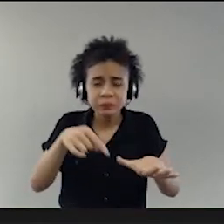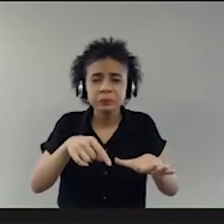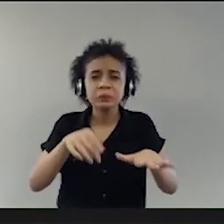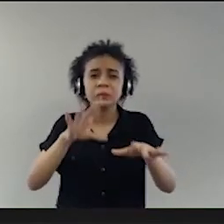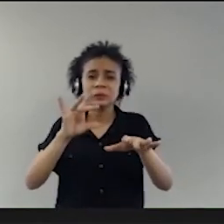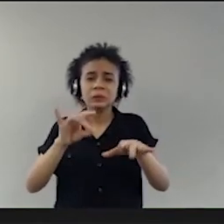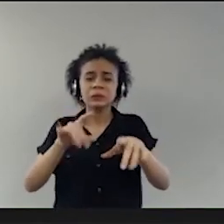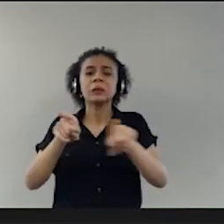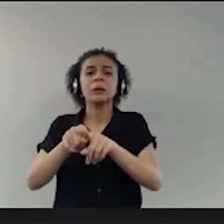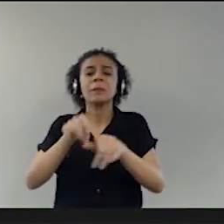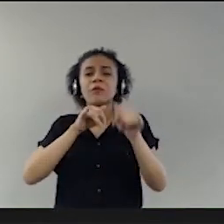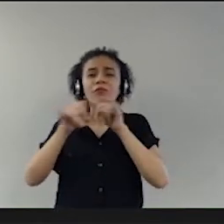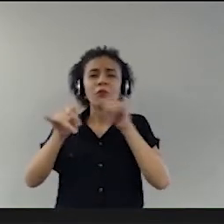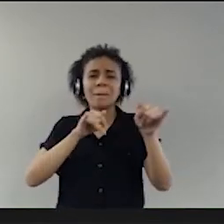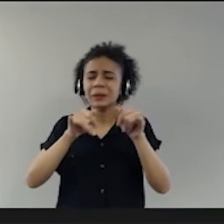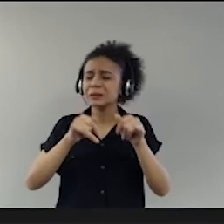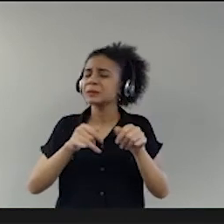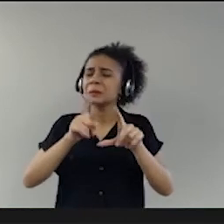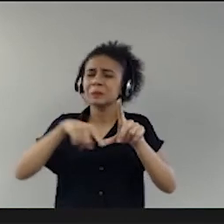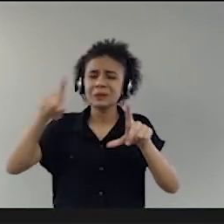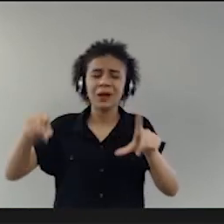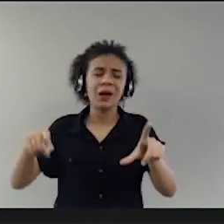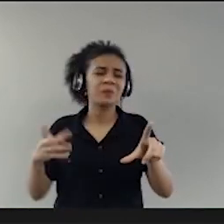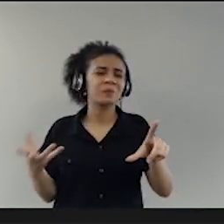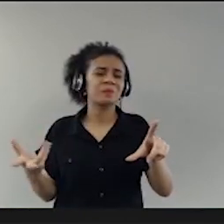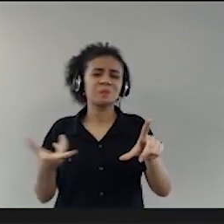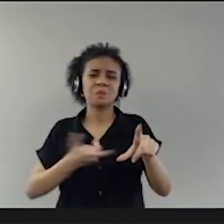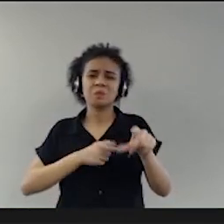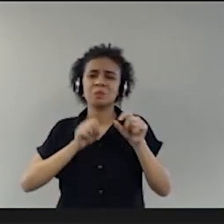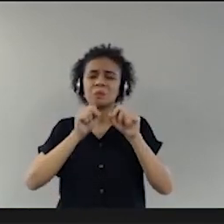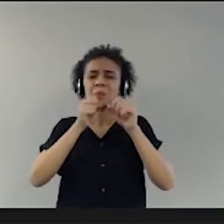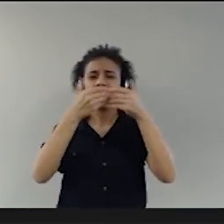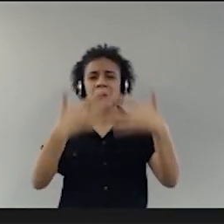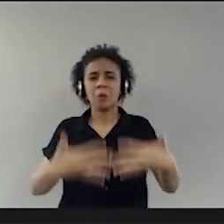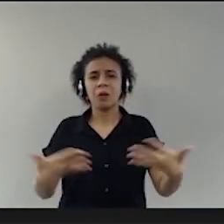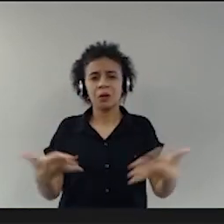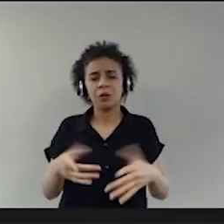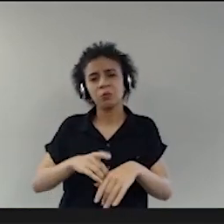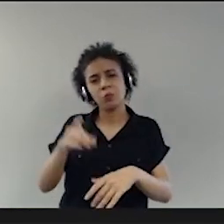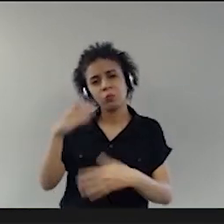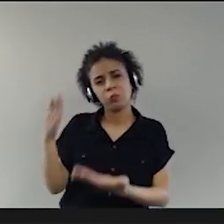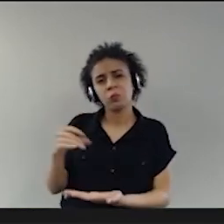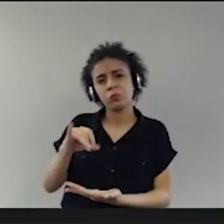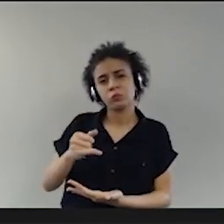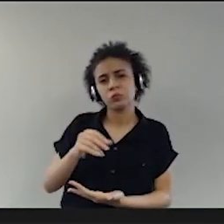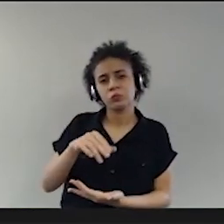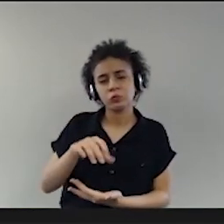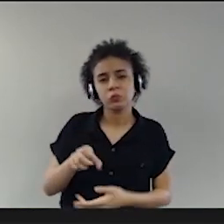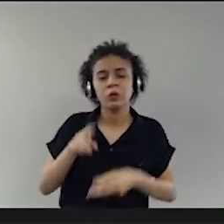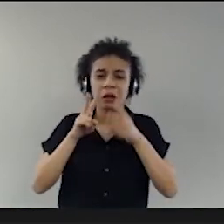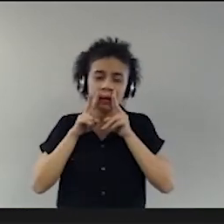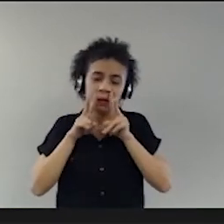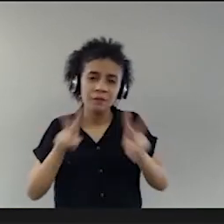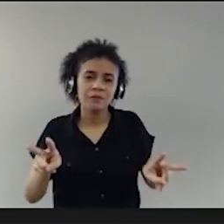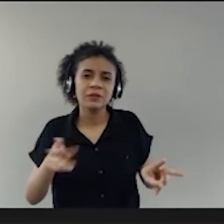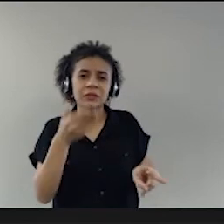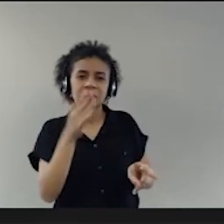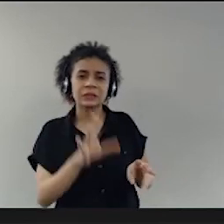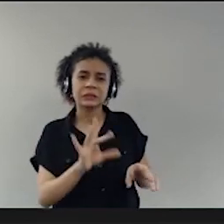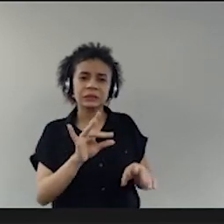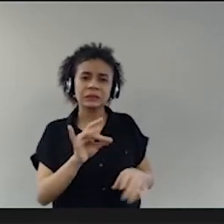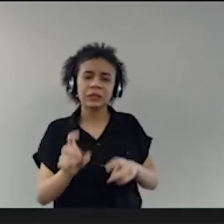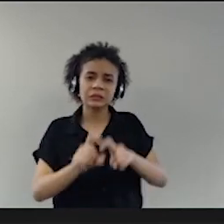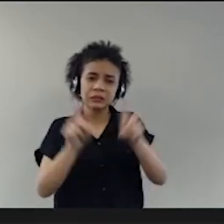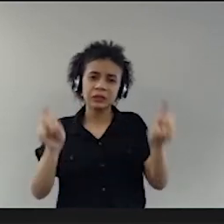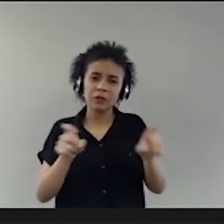as questões de dados que foram muito bem expostas aqui pelo Dr. Jones Albuquerque, com a visão da ciência de